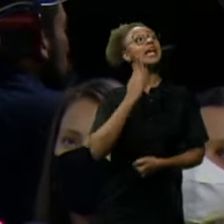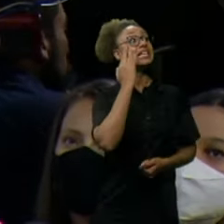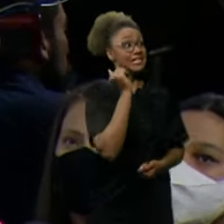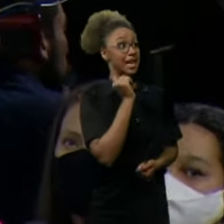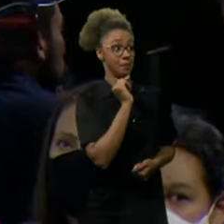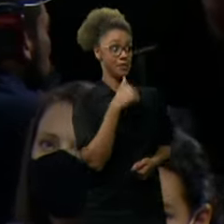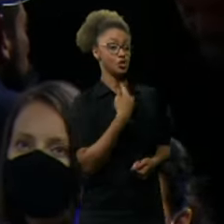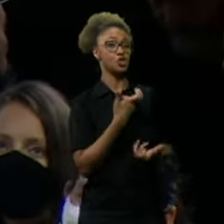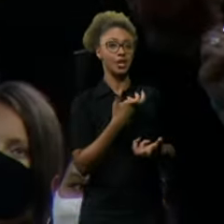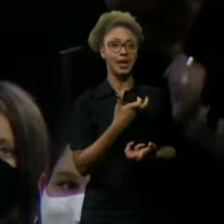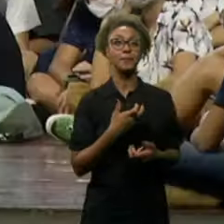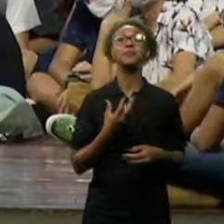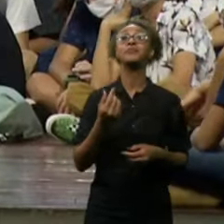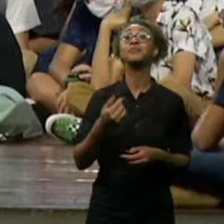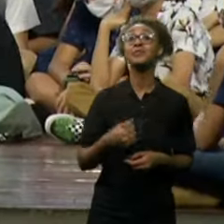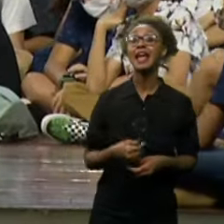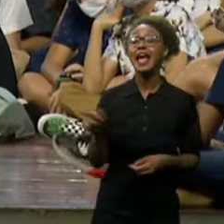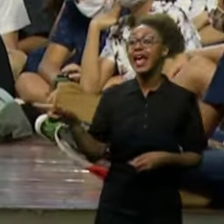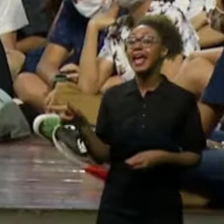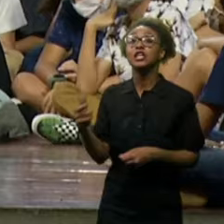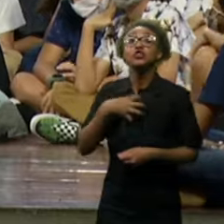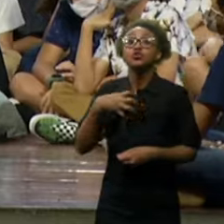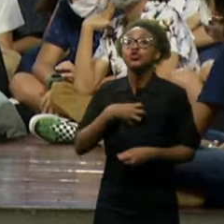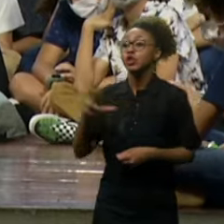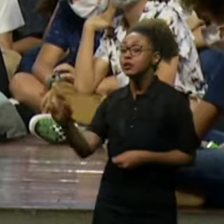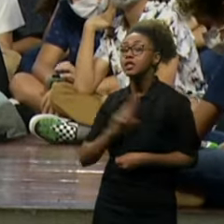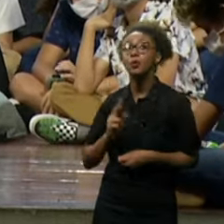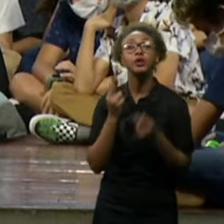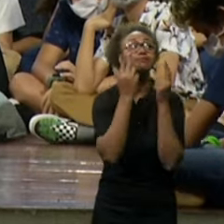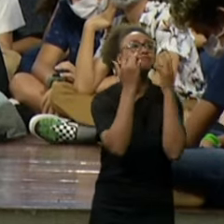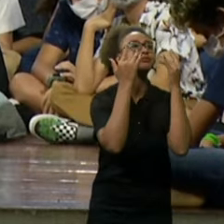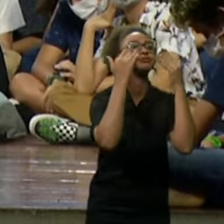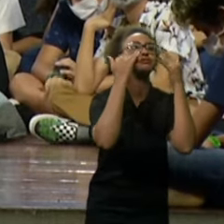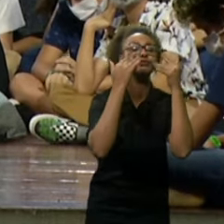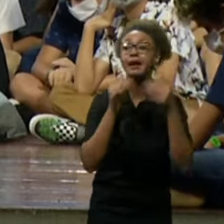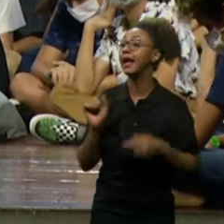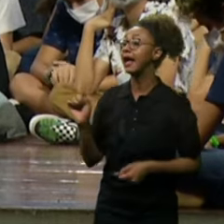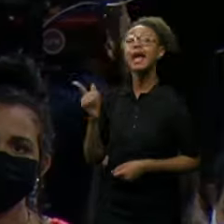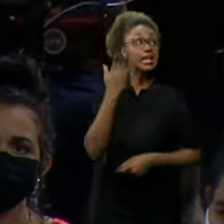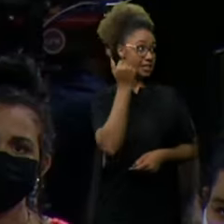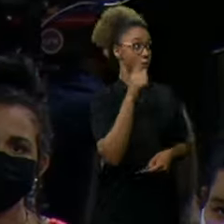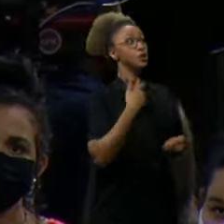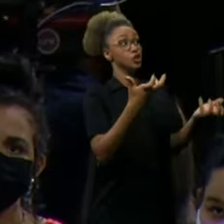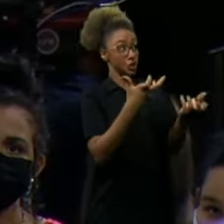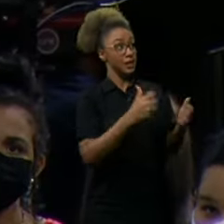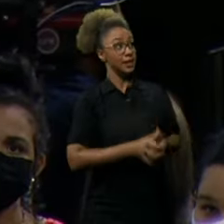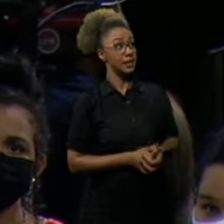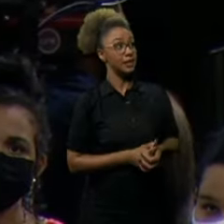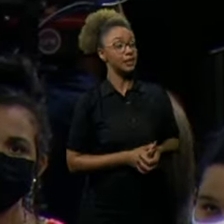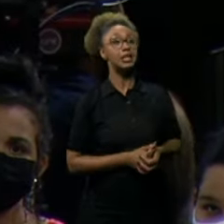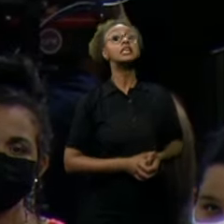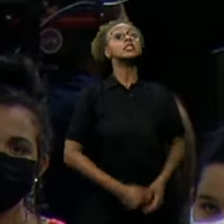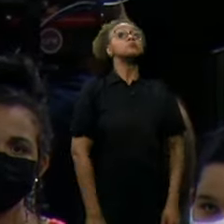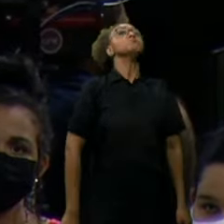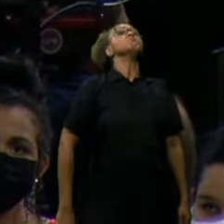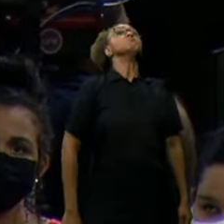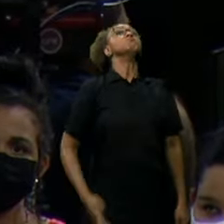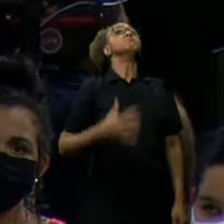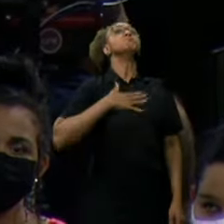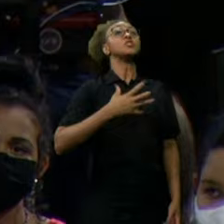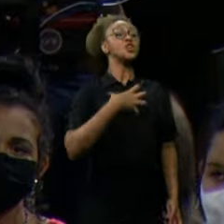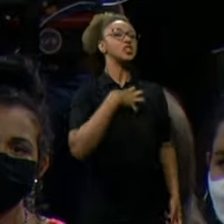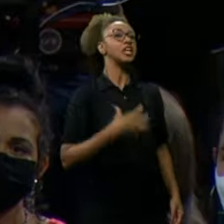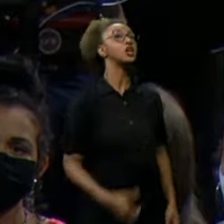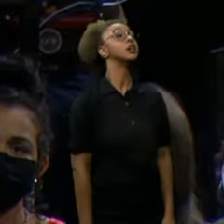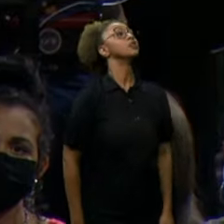vai querer mas você não tá entendendo eles falaram que eu vou dizer agora com brilho nos olhos fora do comum será cê sabe que a gente vai querer estufa o peito e disse